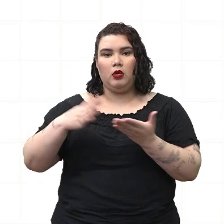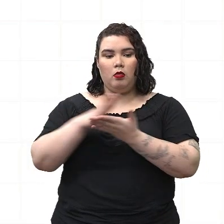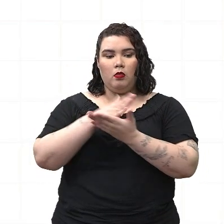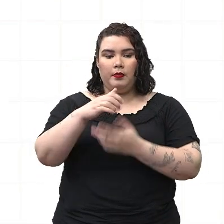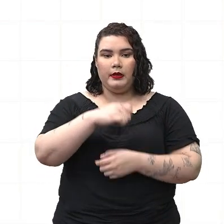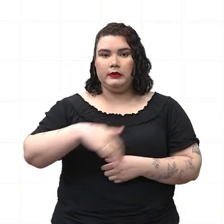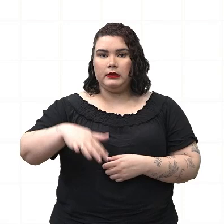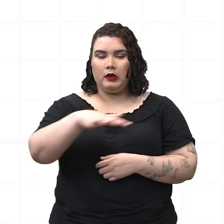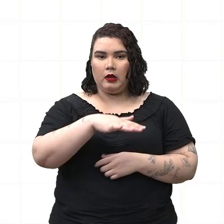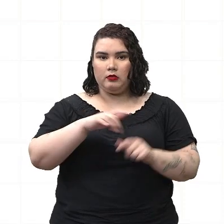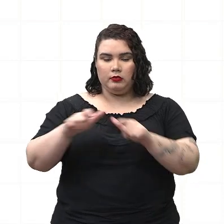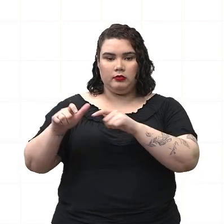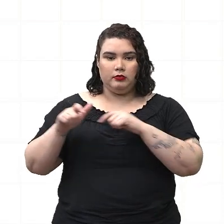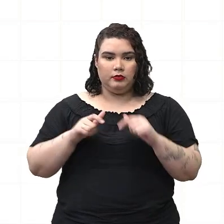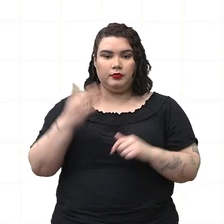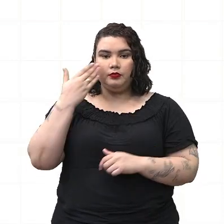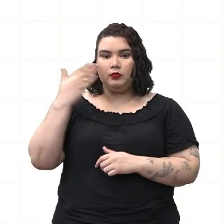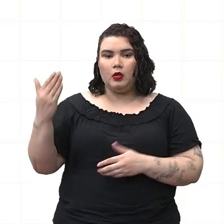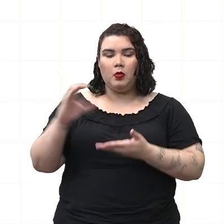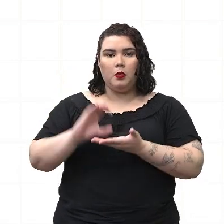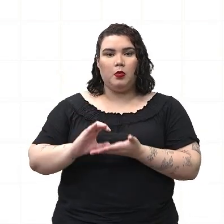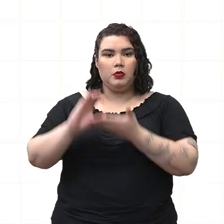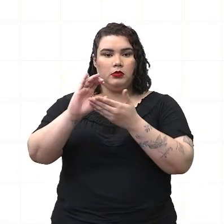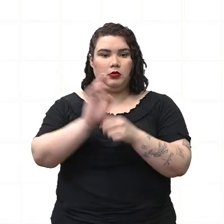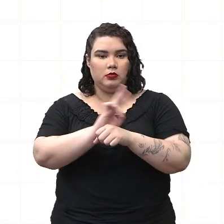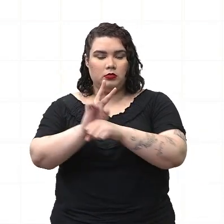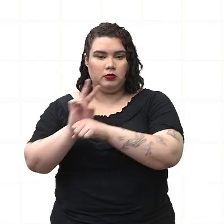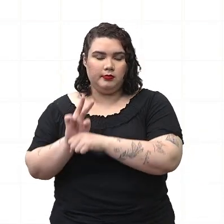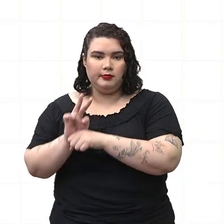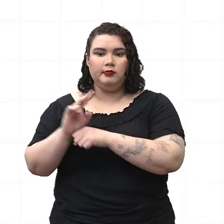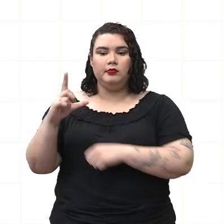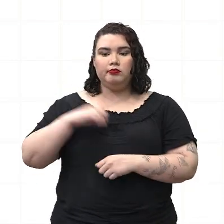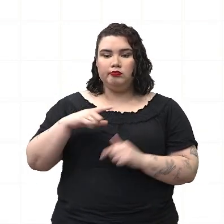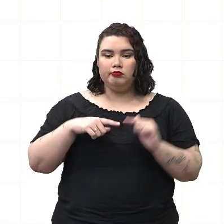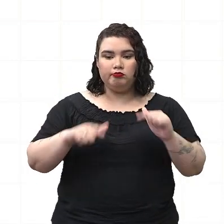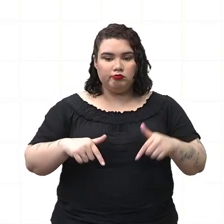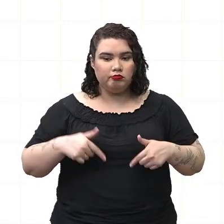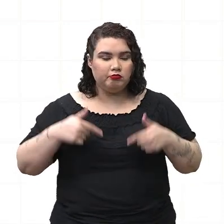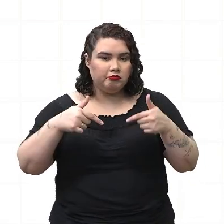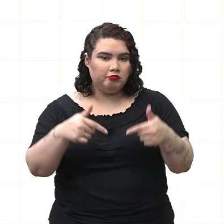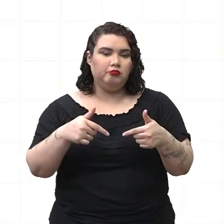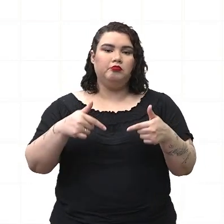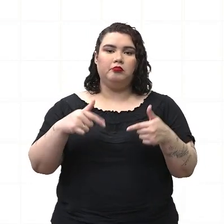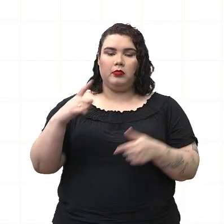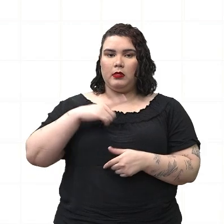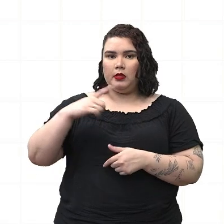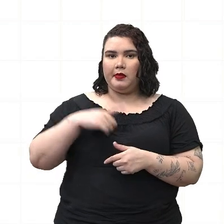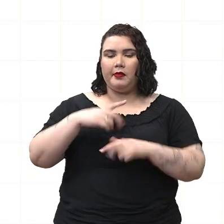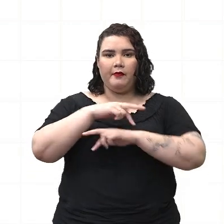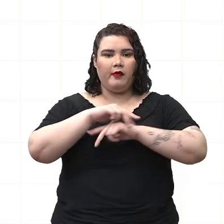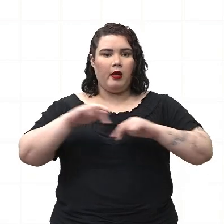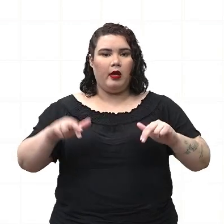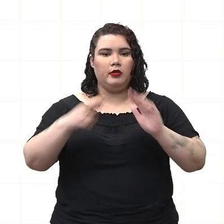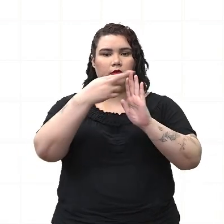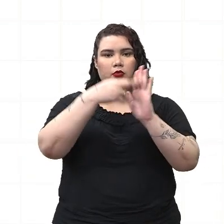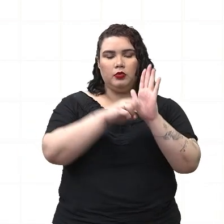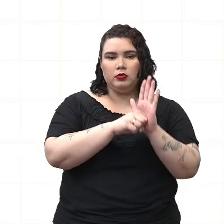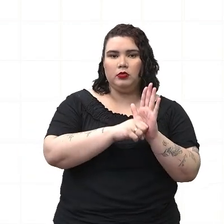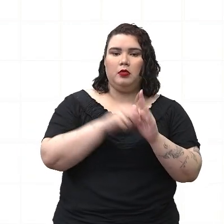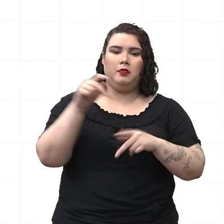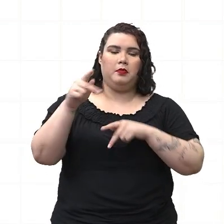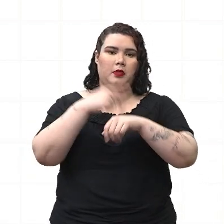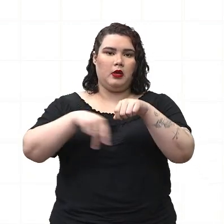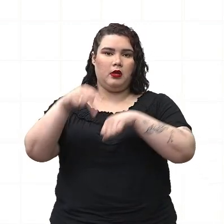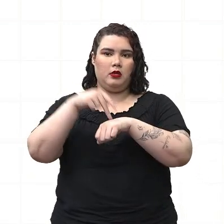temos aí o Conselho de Segurança, que está muito atual, né? Tem aí muitas resoluções que alguns países